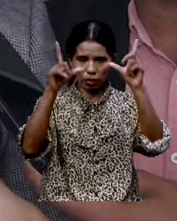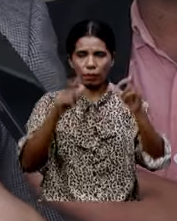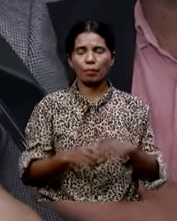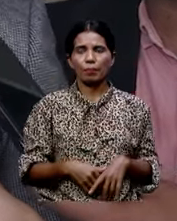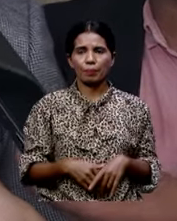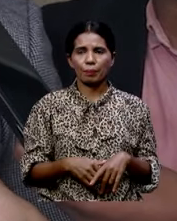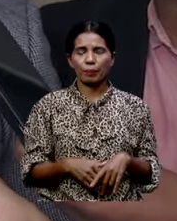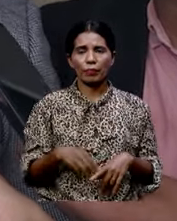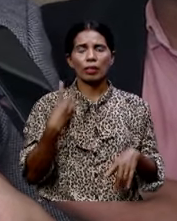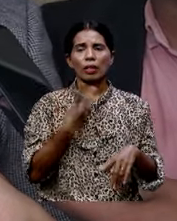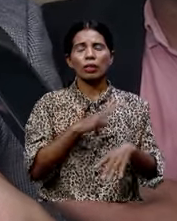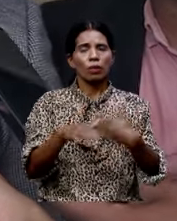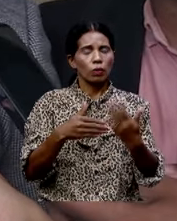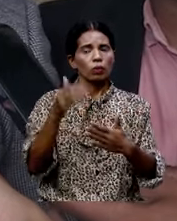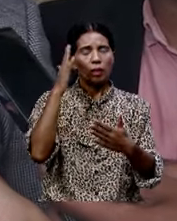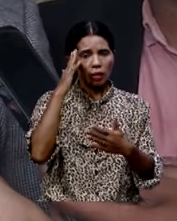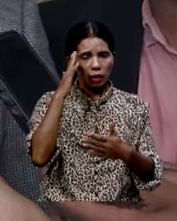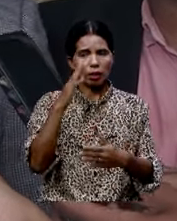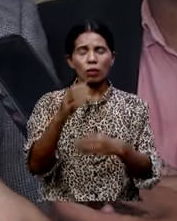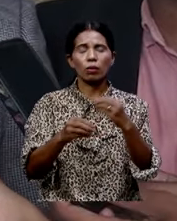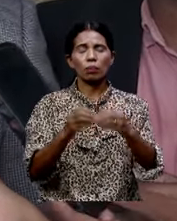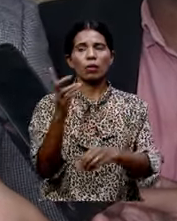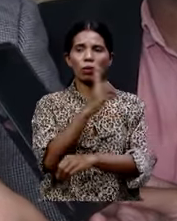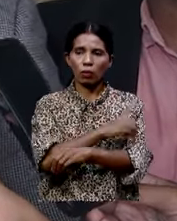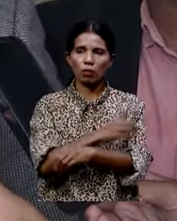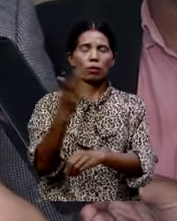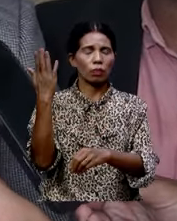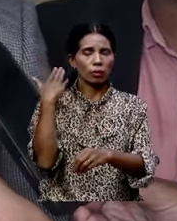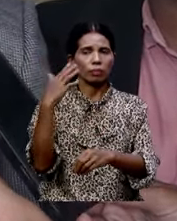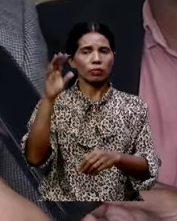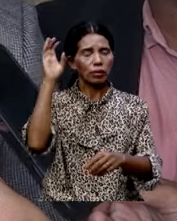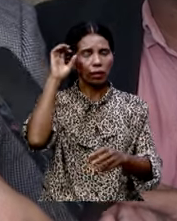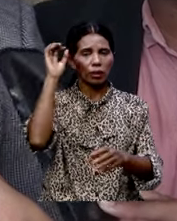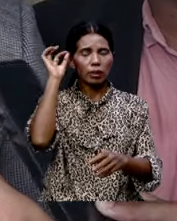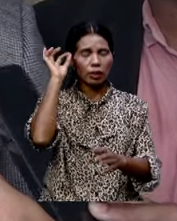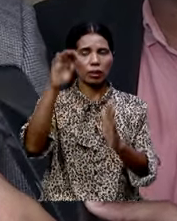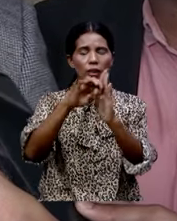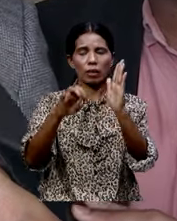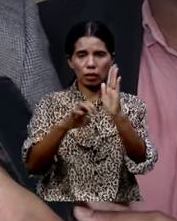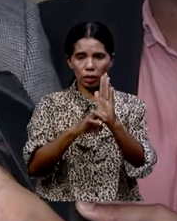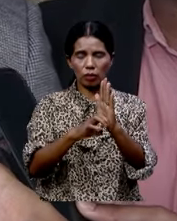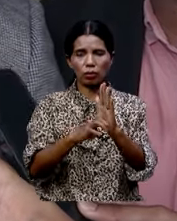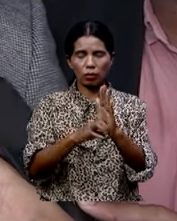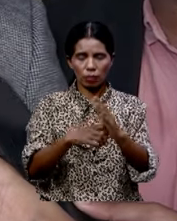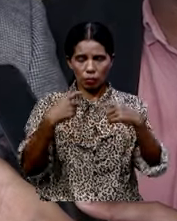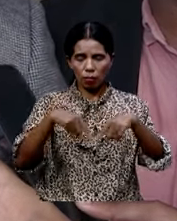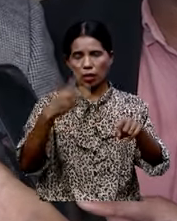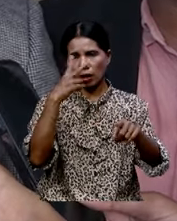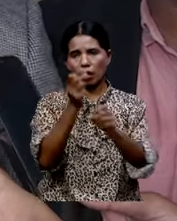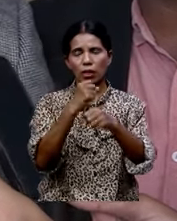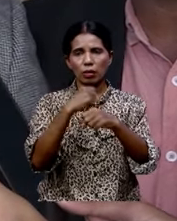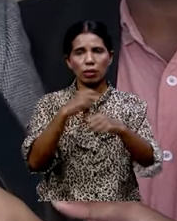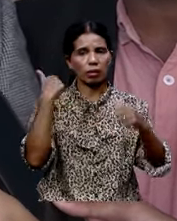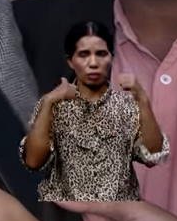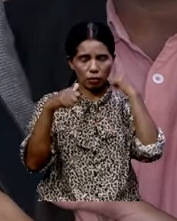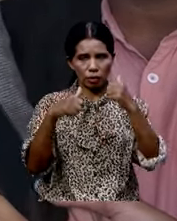E está tudo atendendo que está Laron Hirak Liu, excelente secretário de Estado de Autonomia, tudo direto, a equipa, halau na atividade da operação para